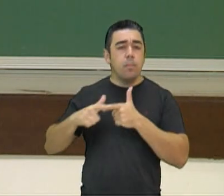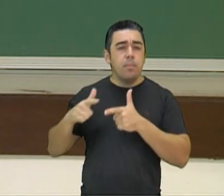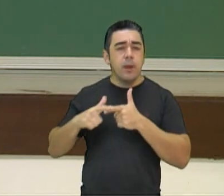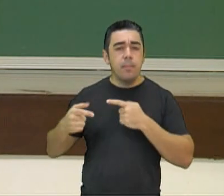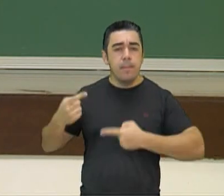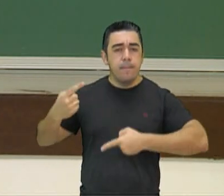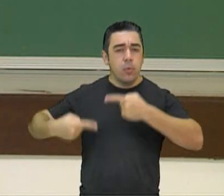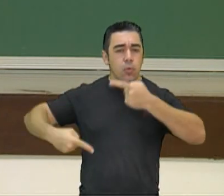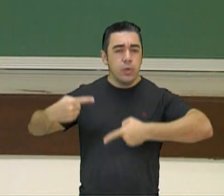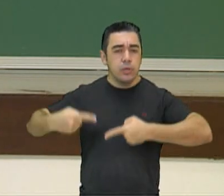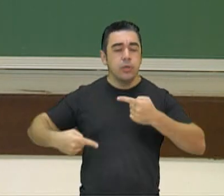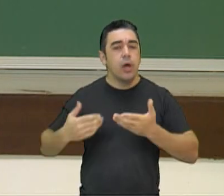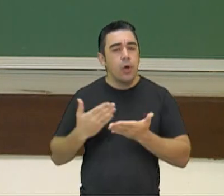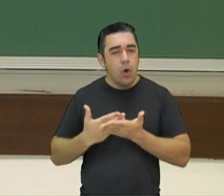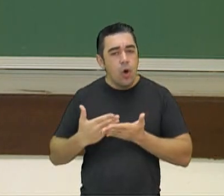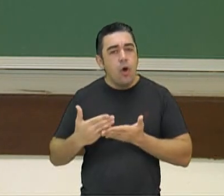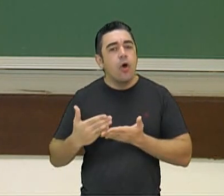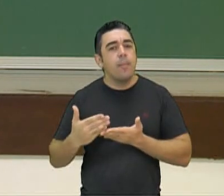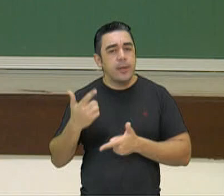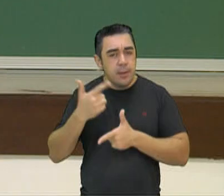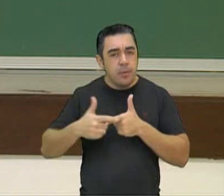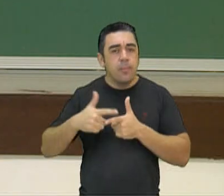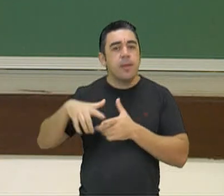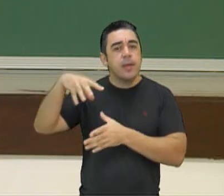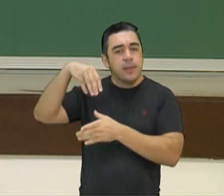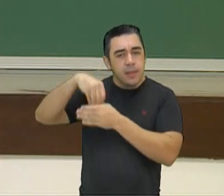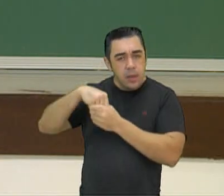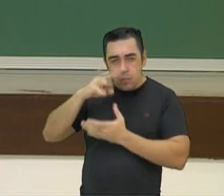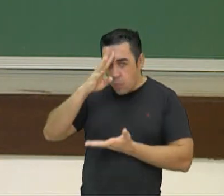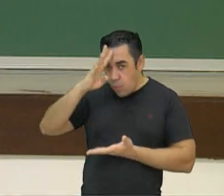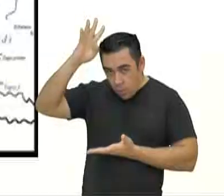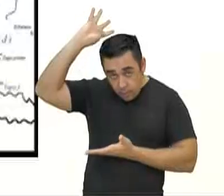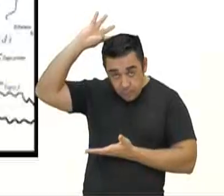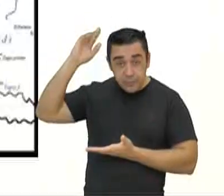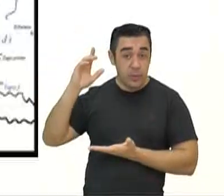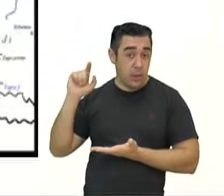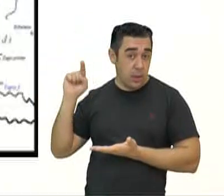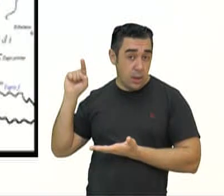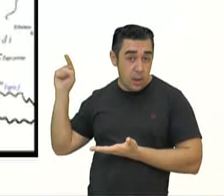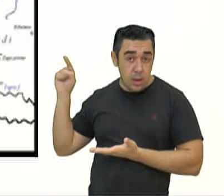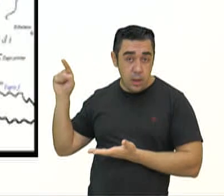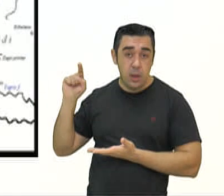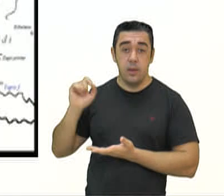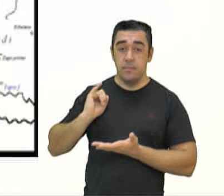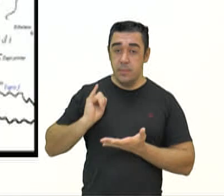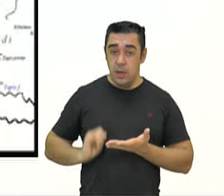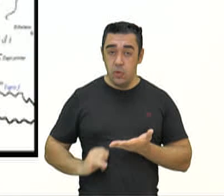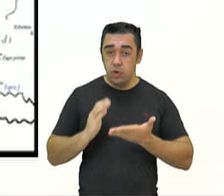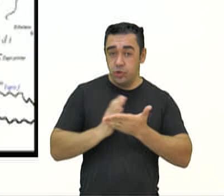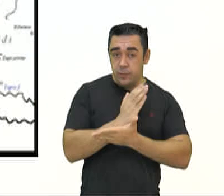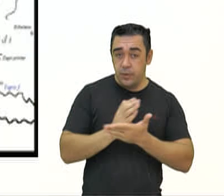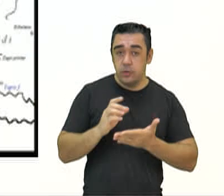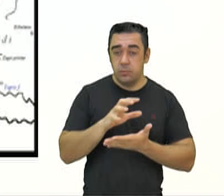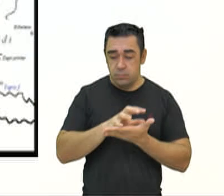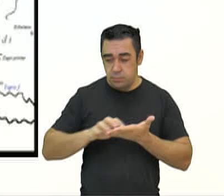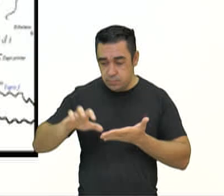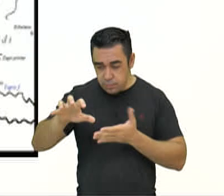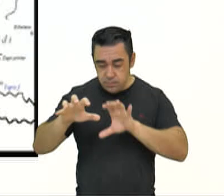se fragmentar. E esse imperador vai dividir o Império Romano em dois impérios, sendo